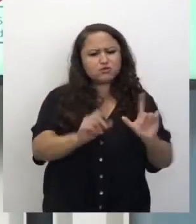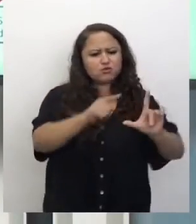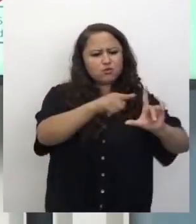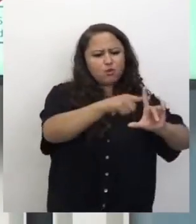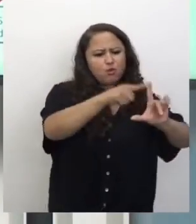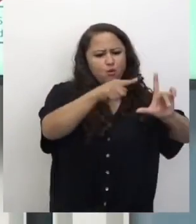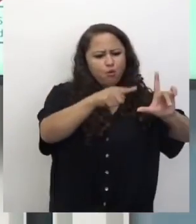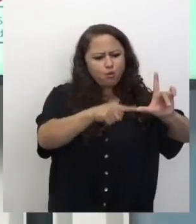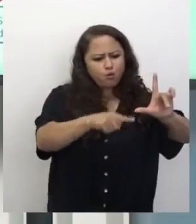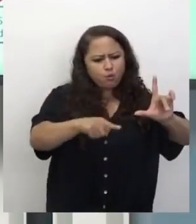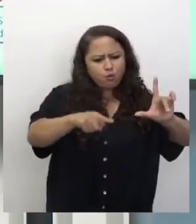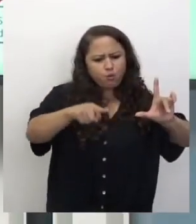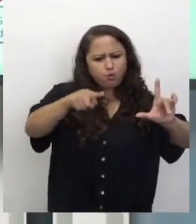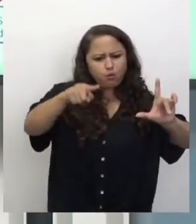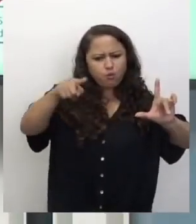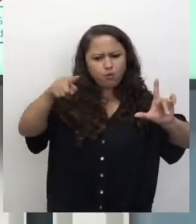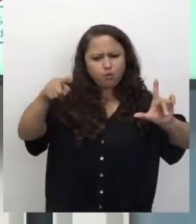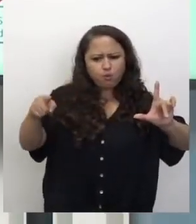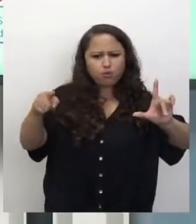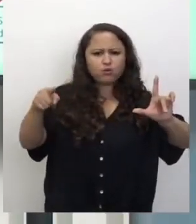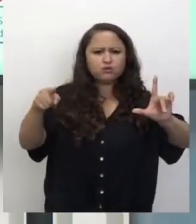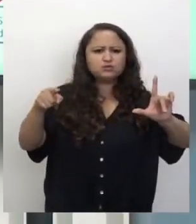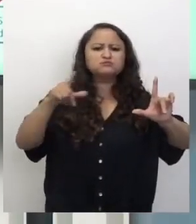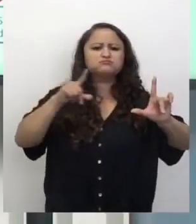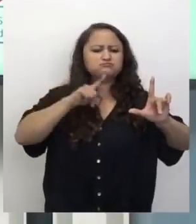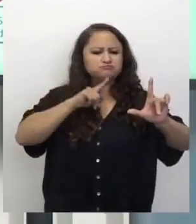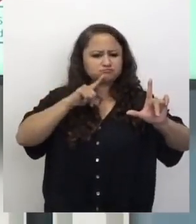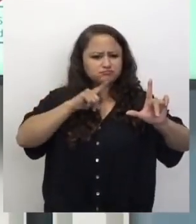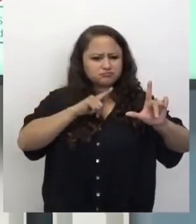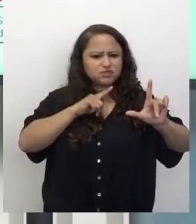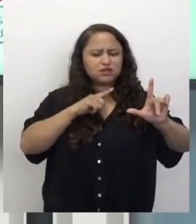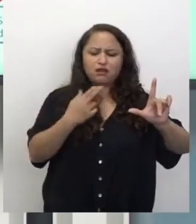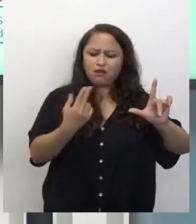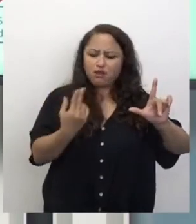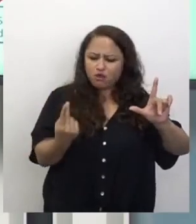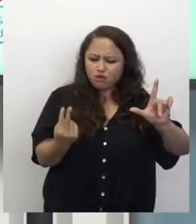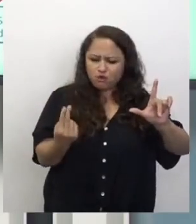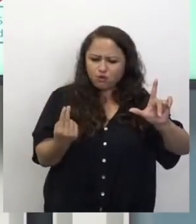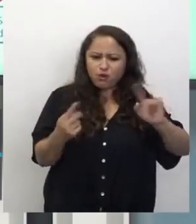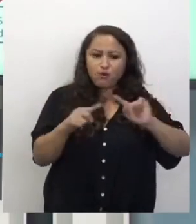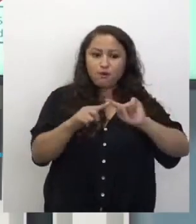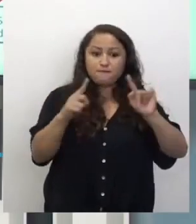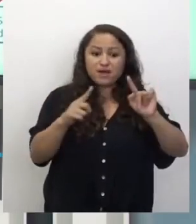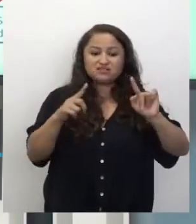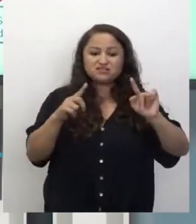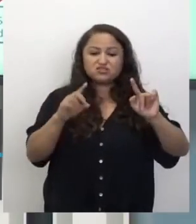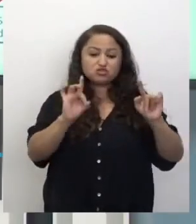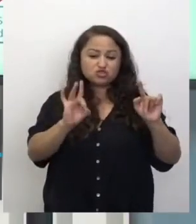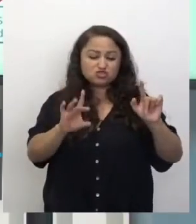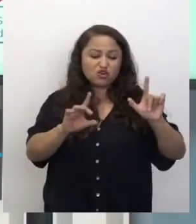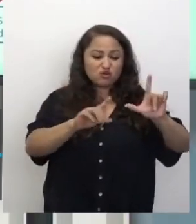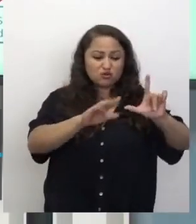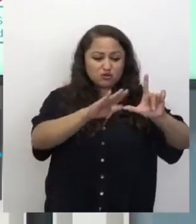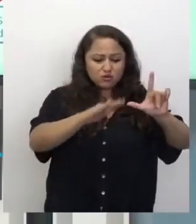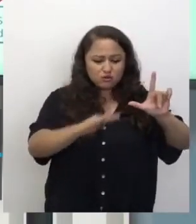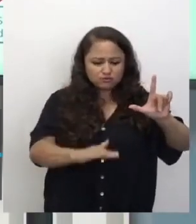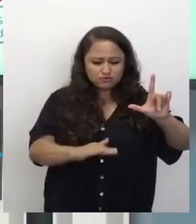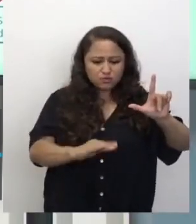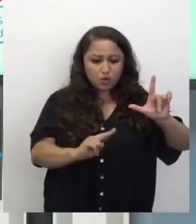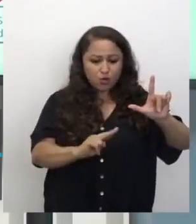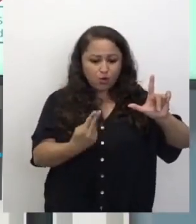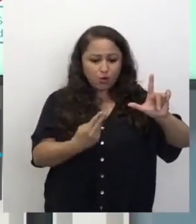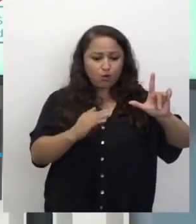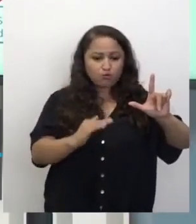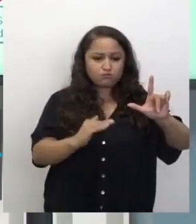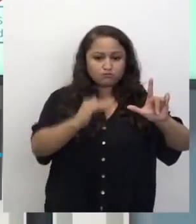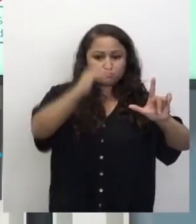da função y igual a cosseno de x, e se ela só está lá para baixo ou lá para cima, eu vou